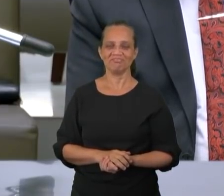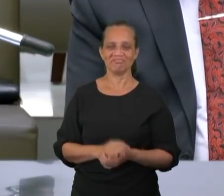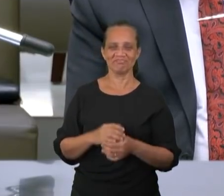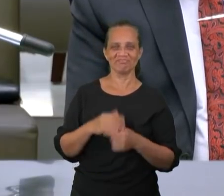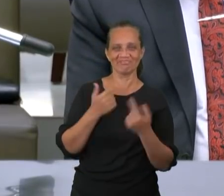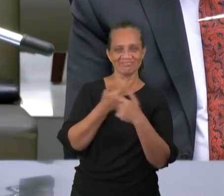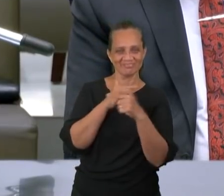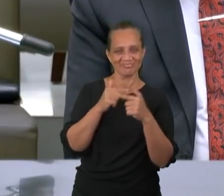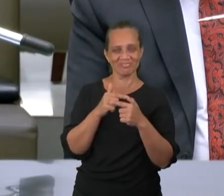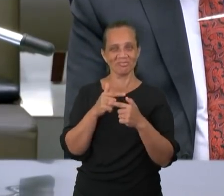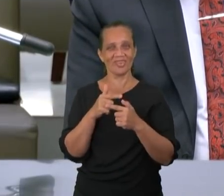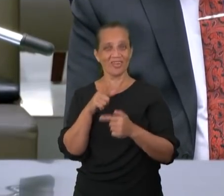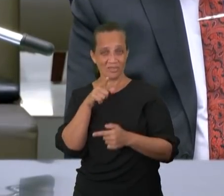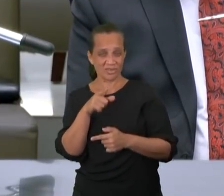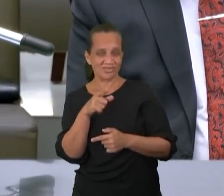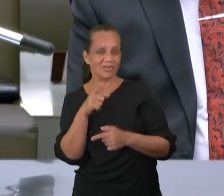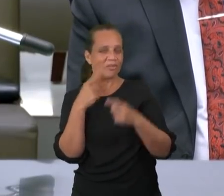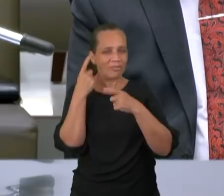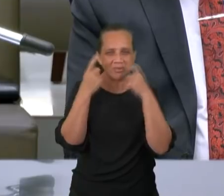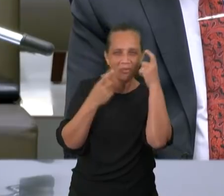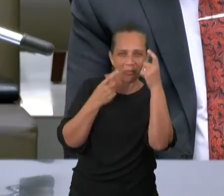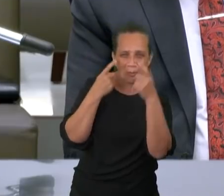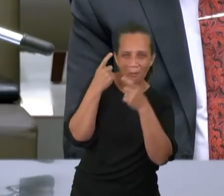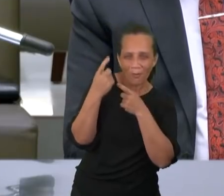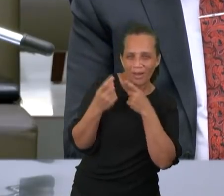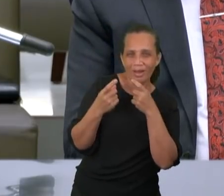te colocou dentro da cova.